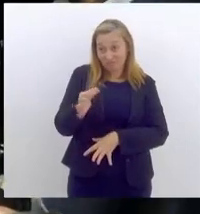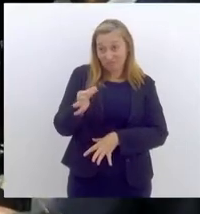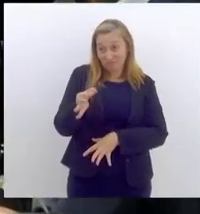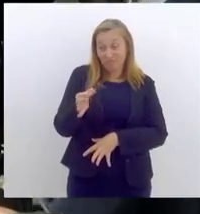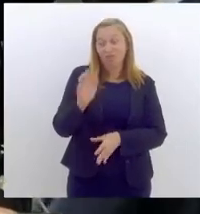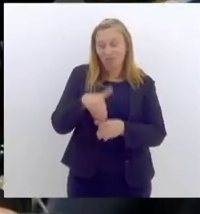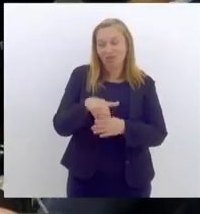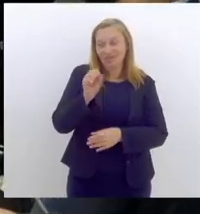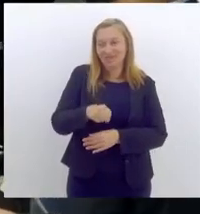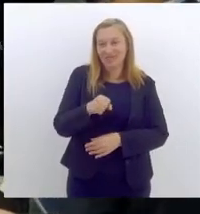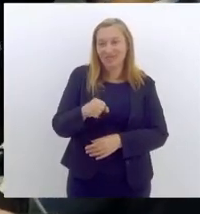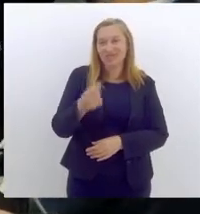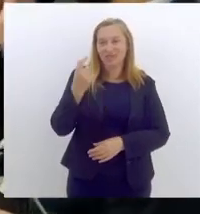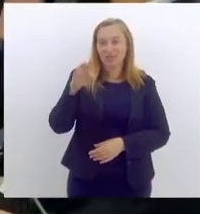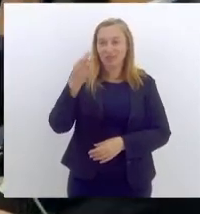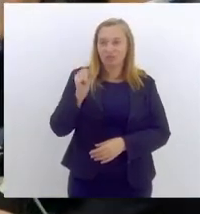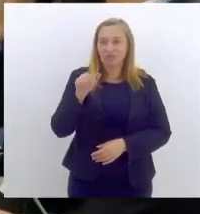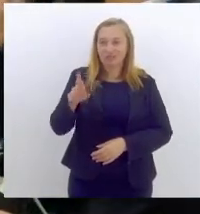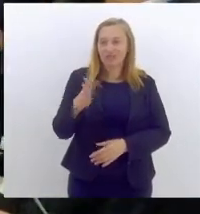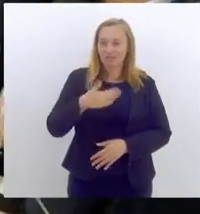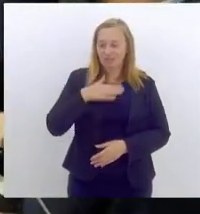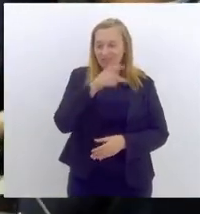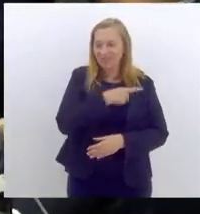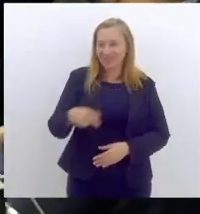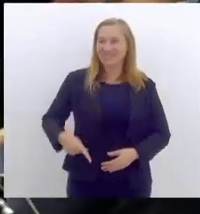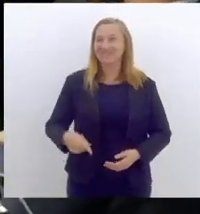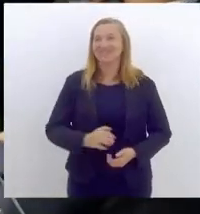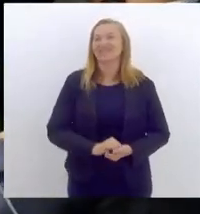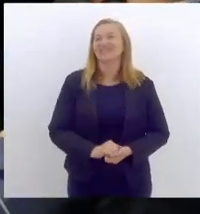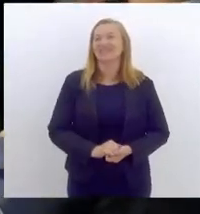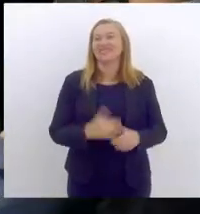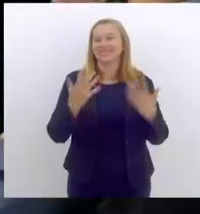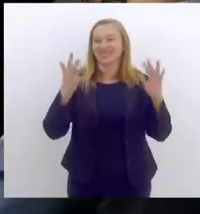sim, Rodrigo Bacelar, meu presidente.